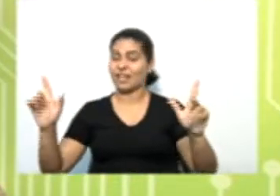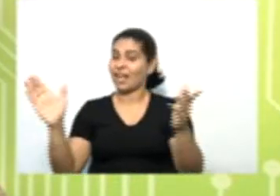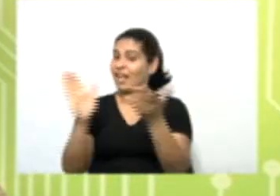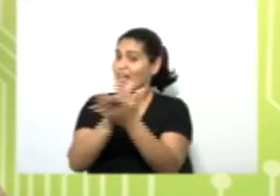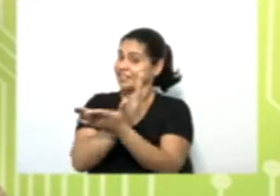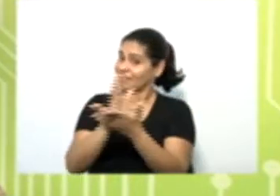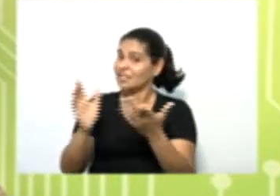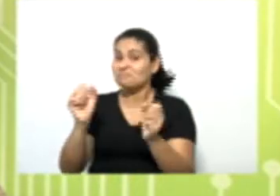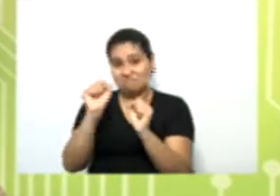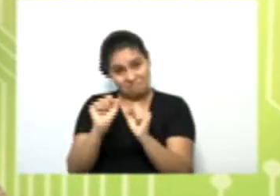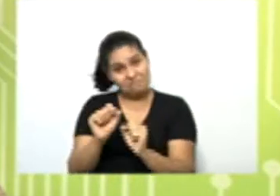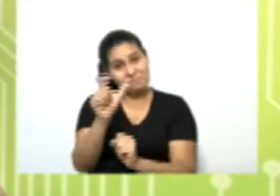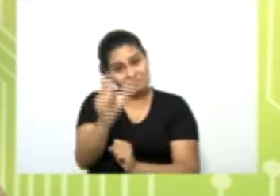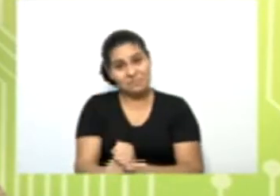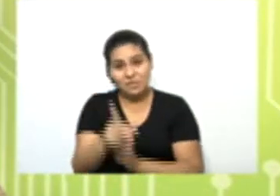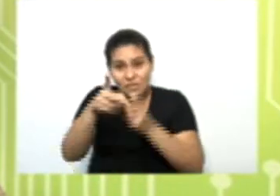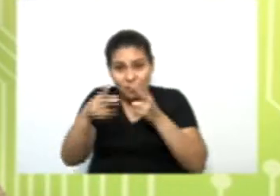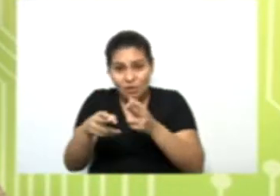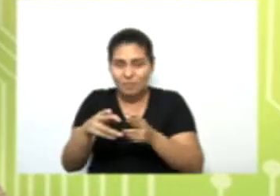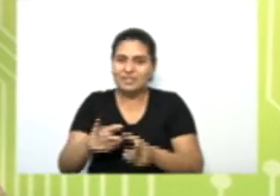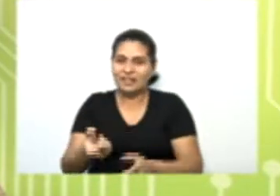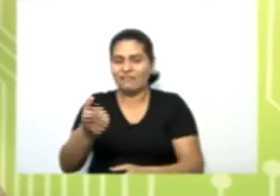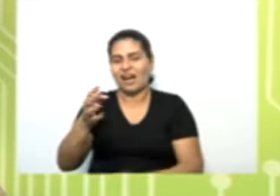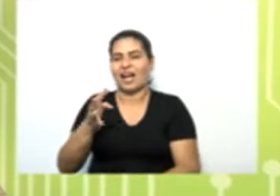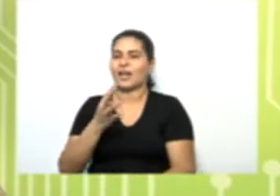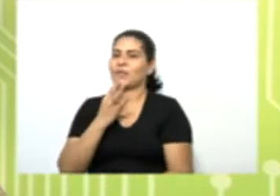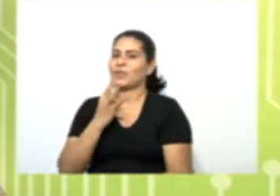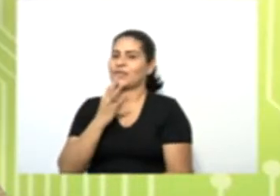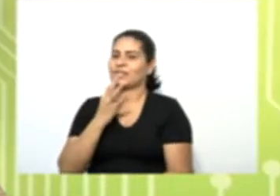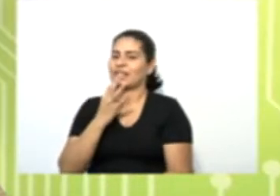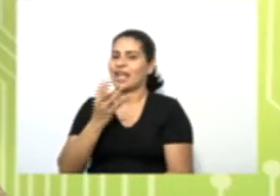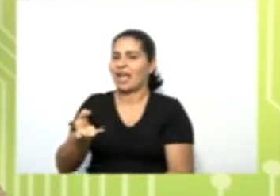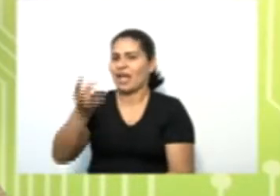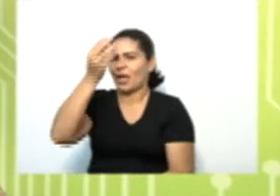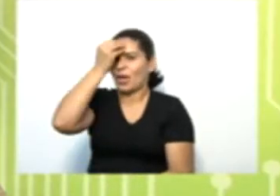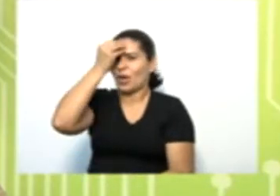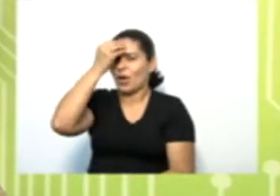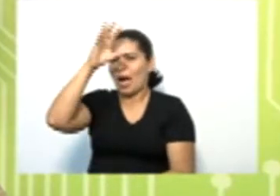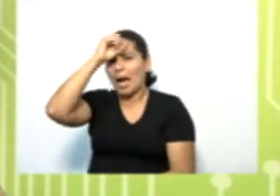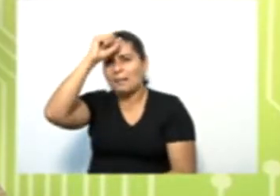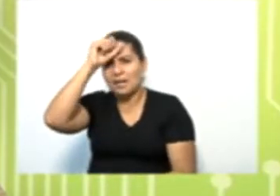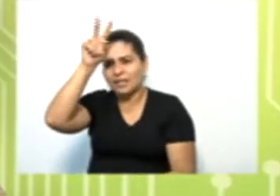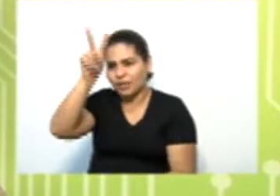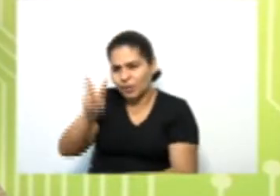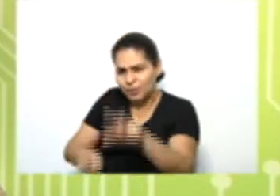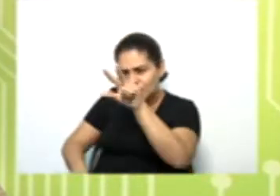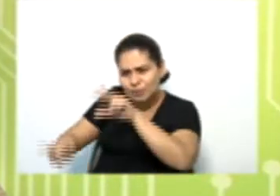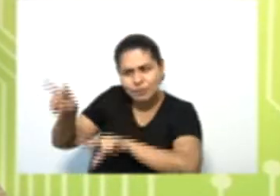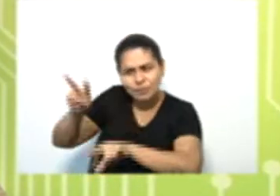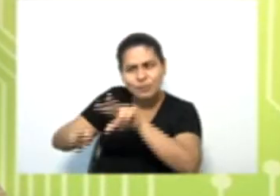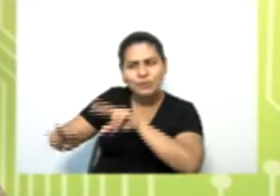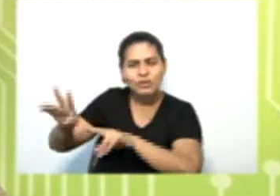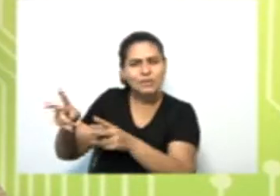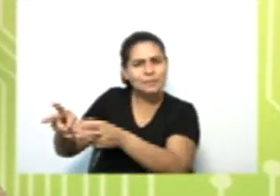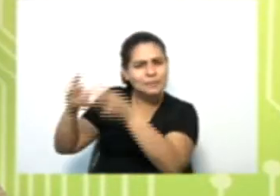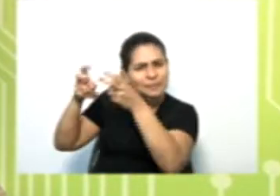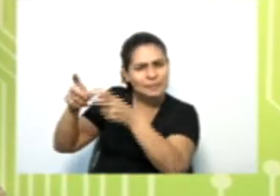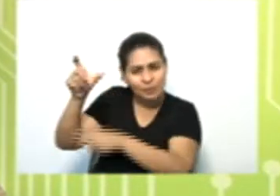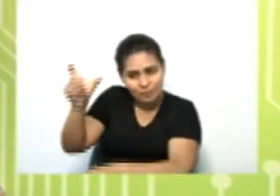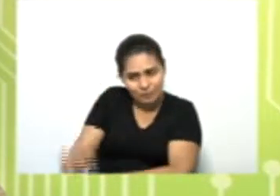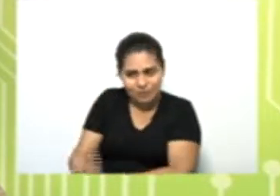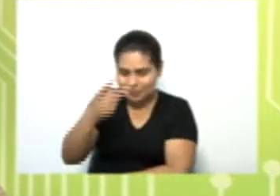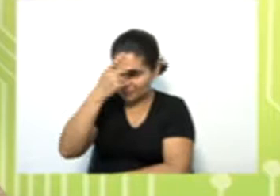seja, ele vai voltar com mais conhecimento. Ele vai, no mínimo, conhecer mais você e como você negocia. Não é